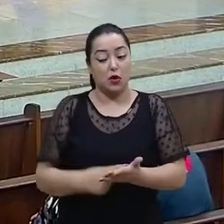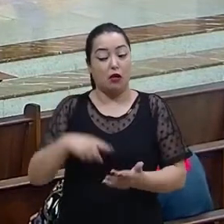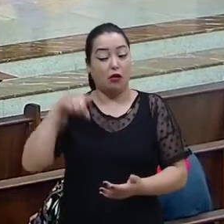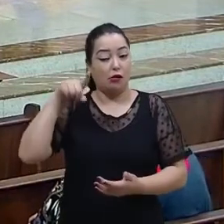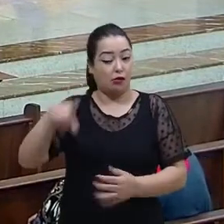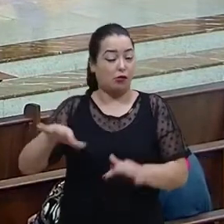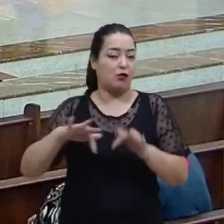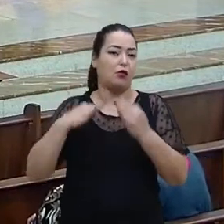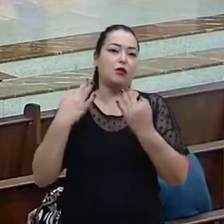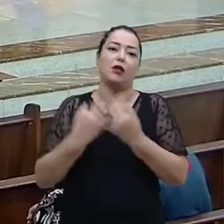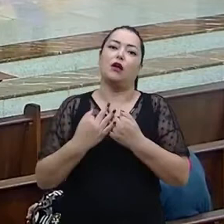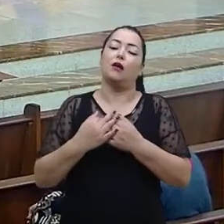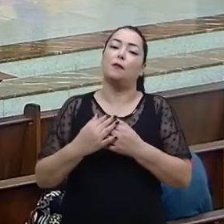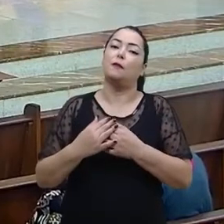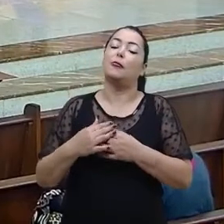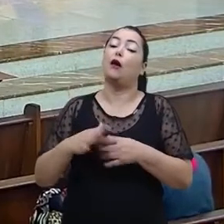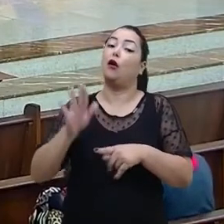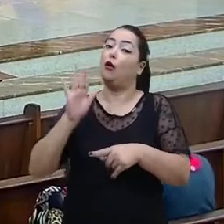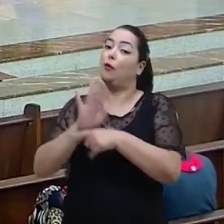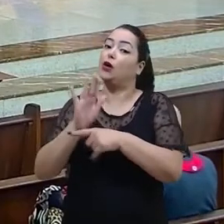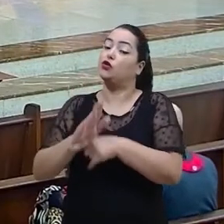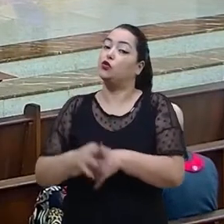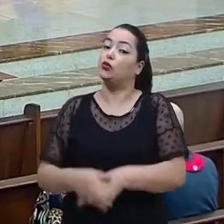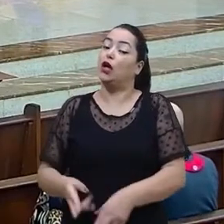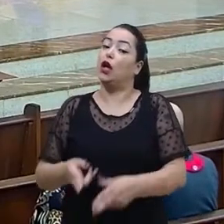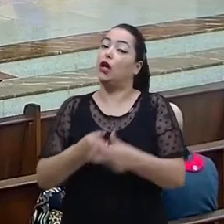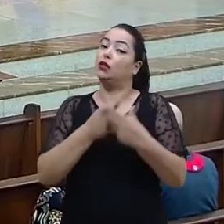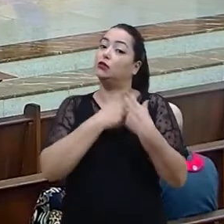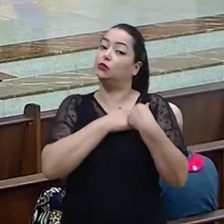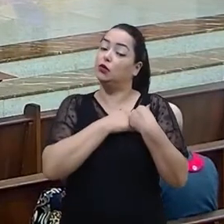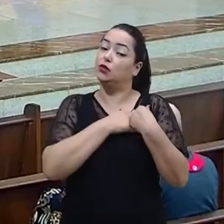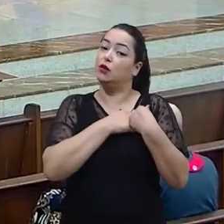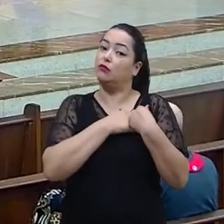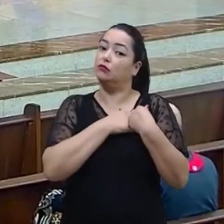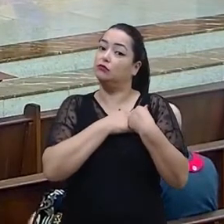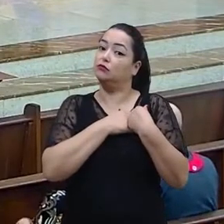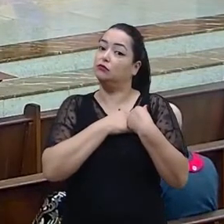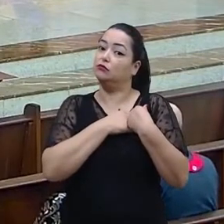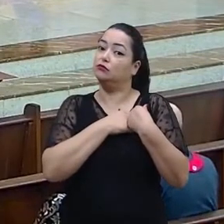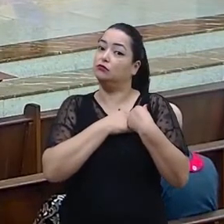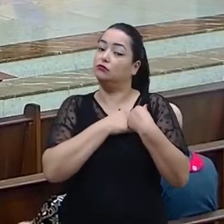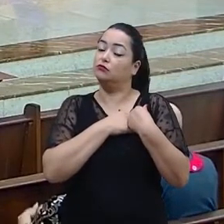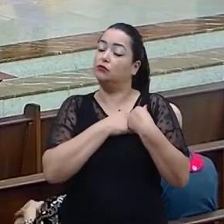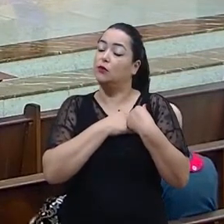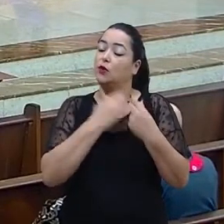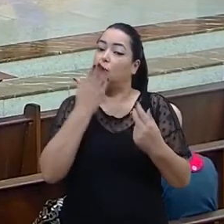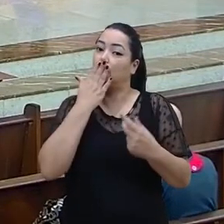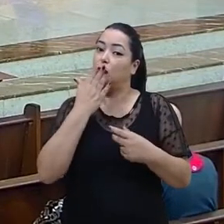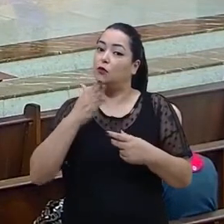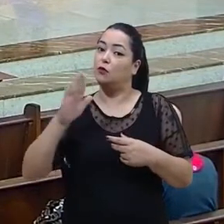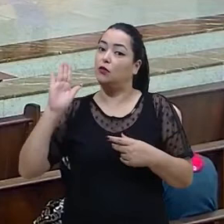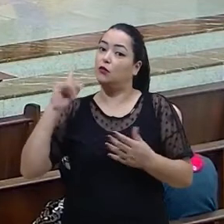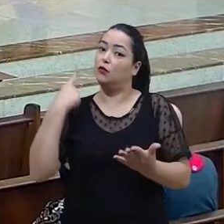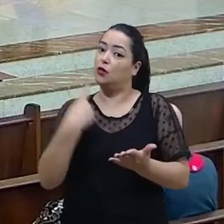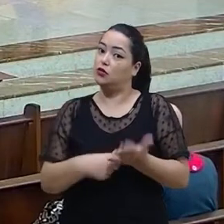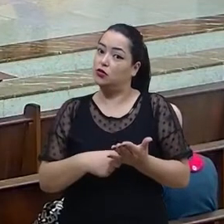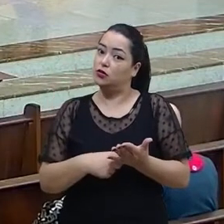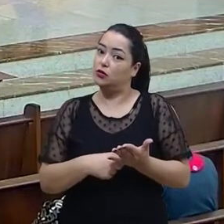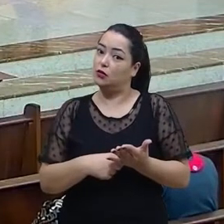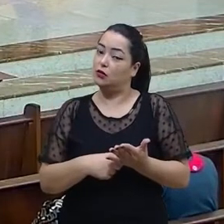família. Alto então uma caridade responsável é uma abertura comprometida com o